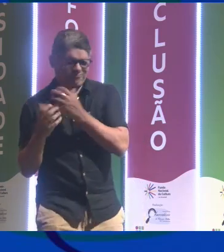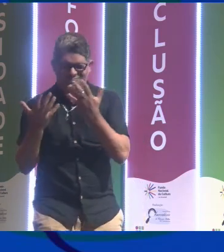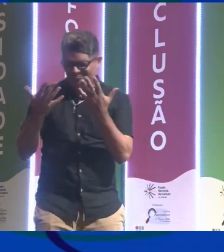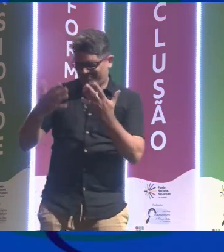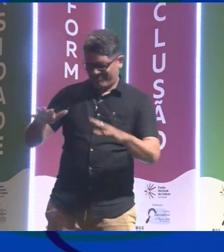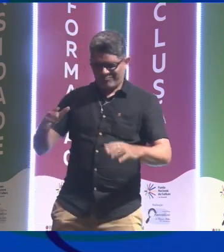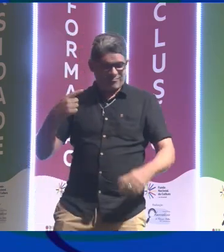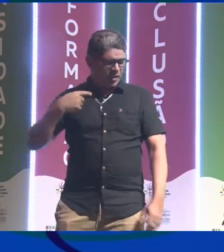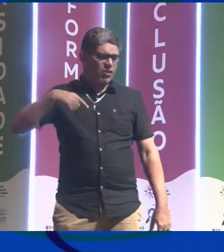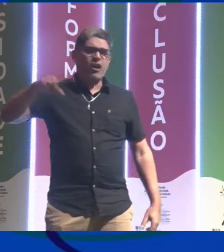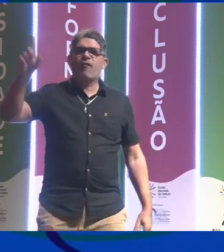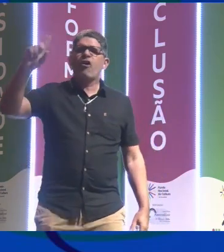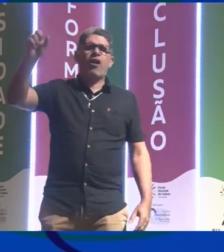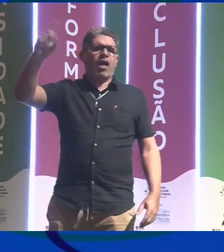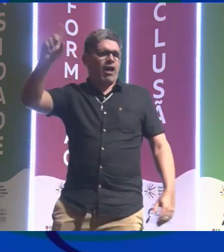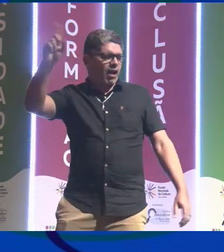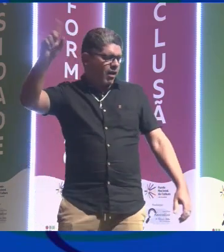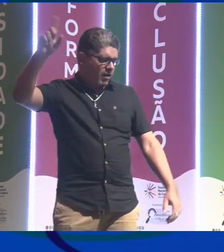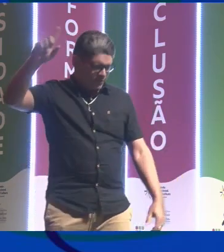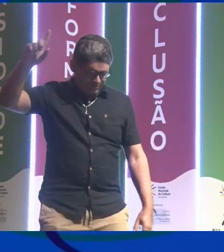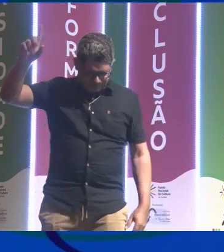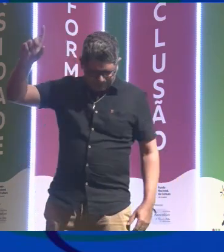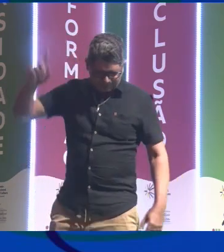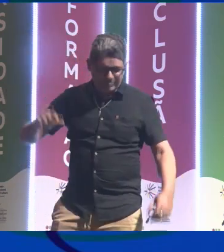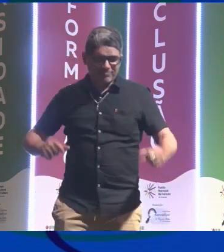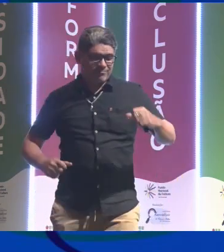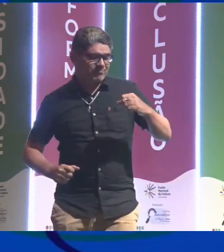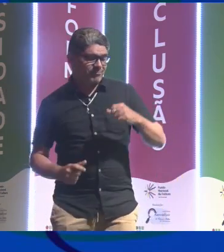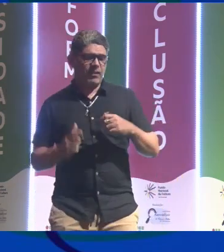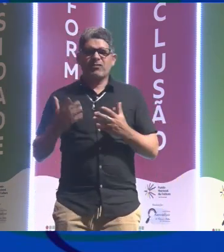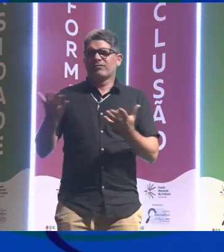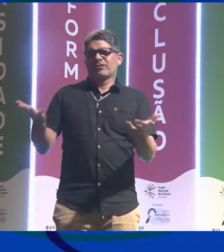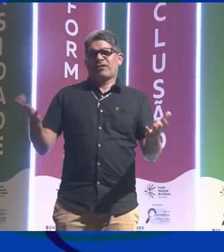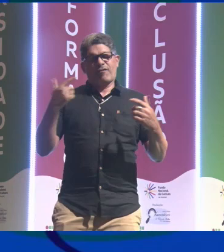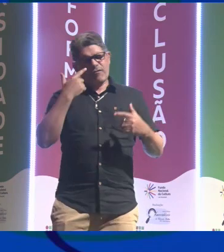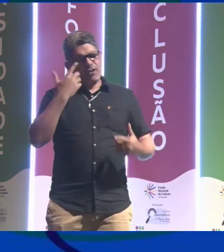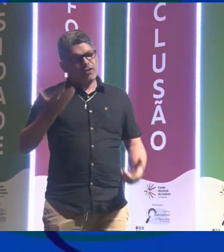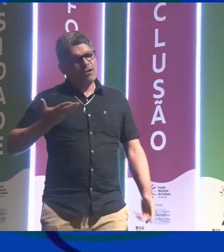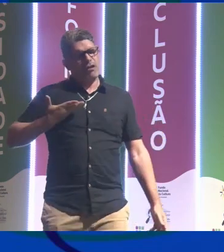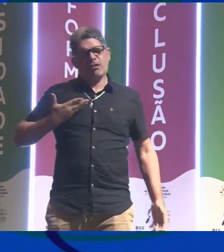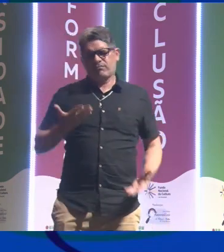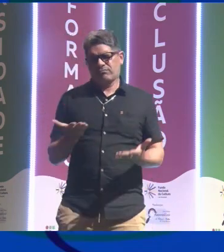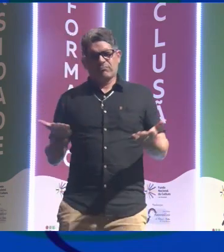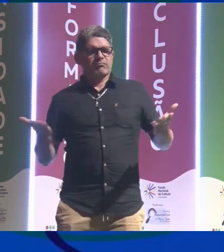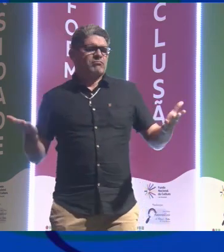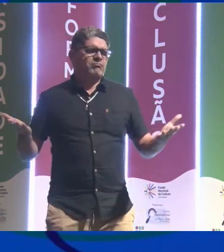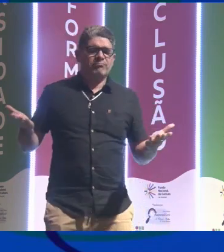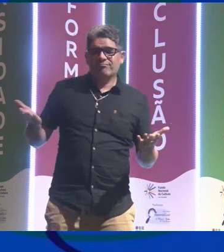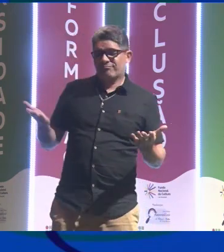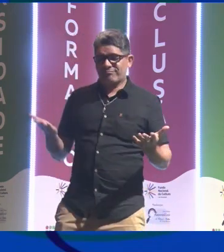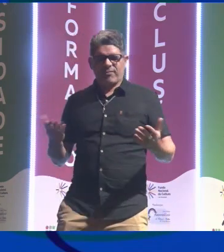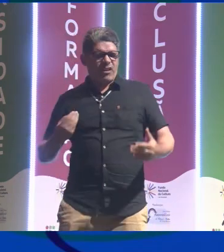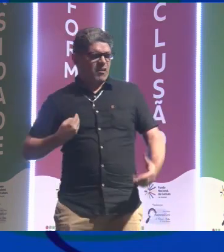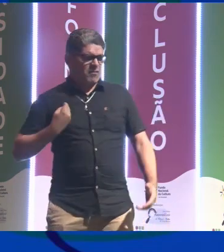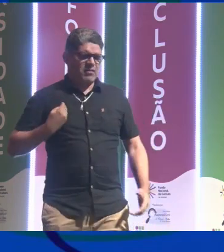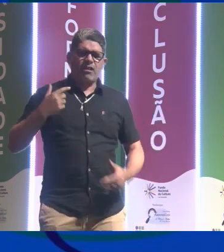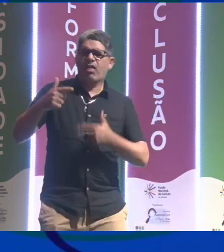não adianta, eu não vou lá. Veja só, meu companheiro, a vida